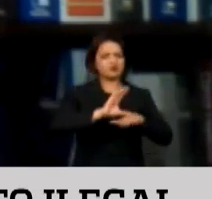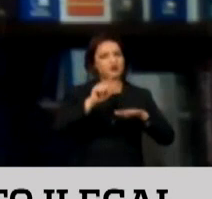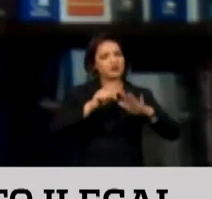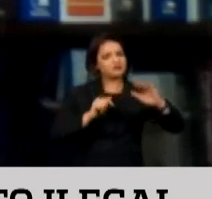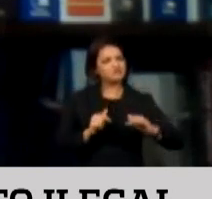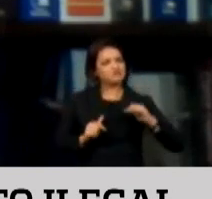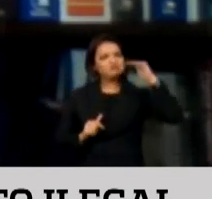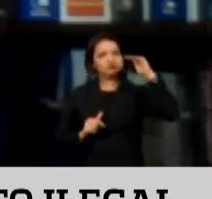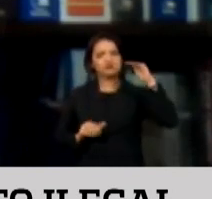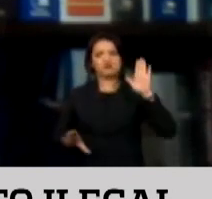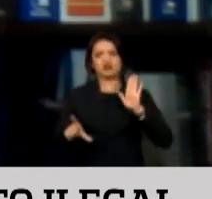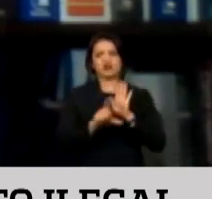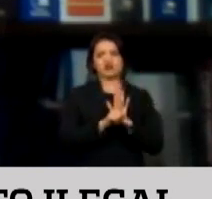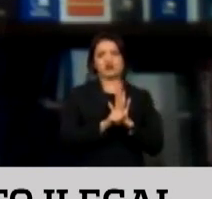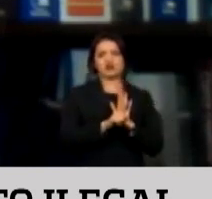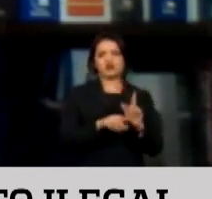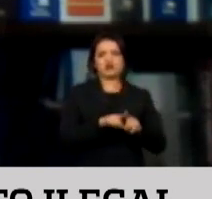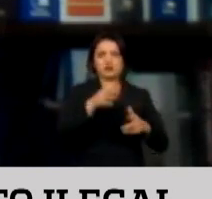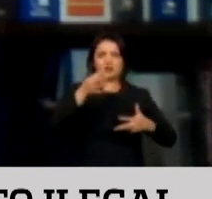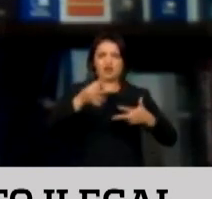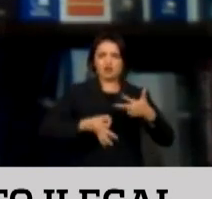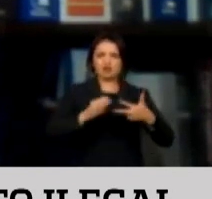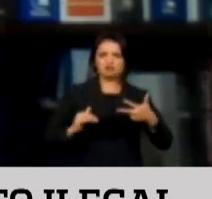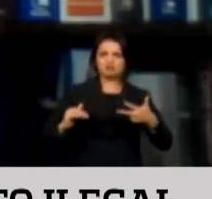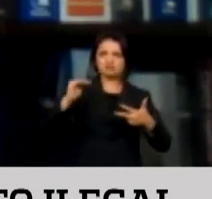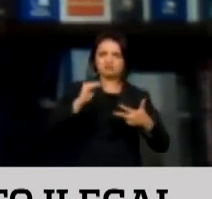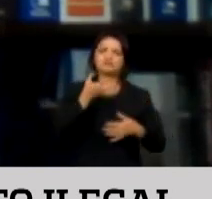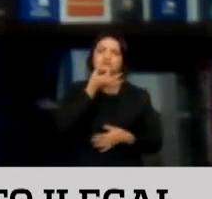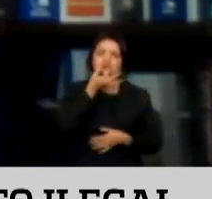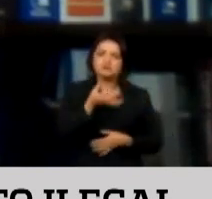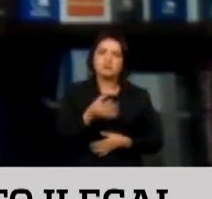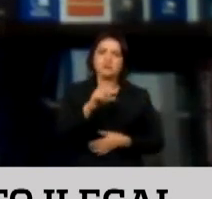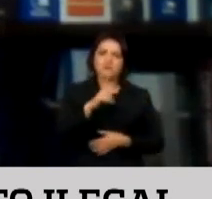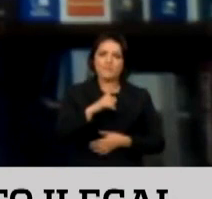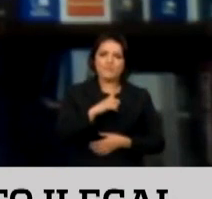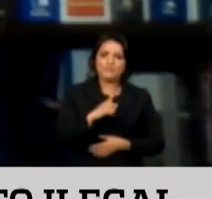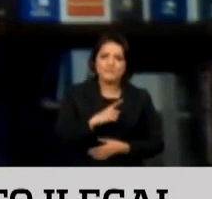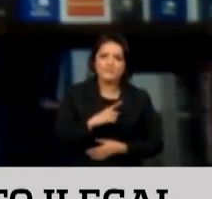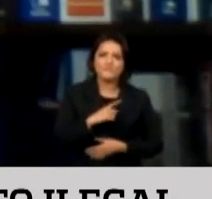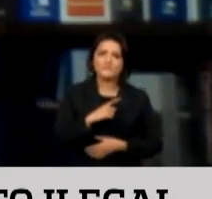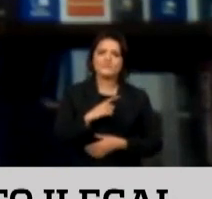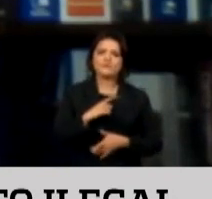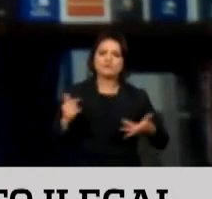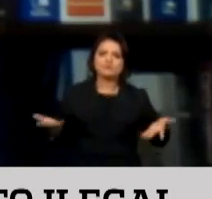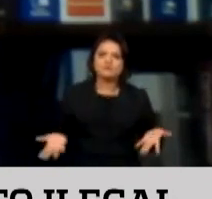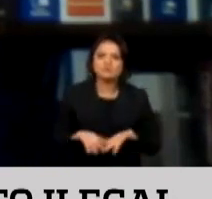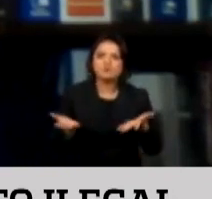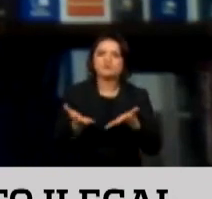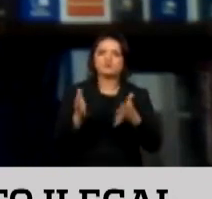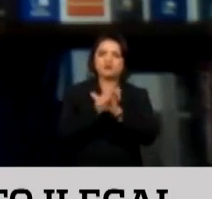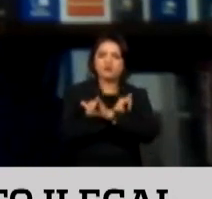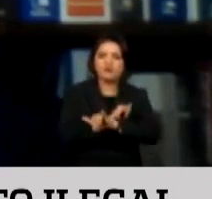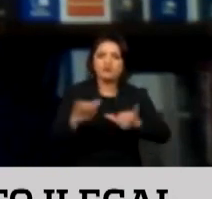à superioridade político-jurídica das ideias que informam e que animam